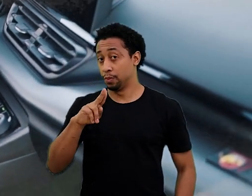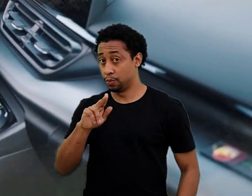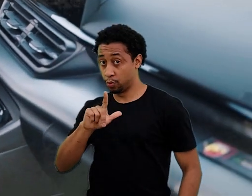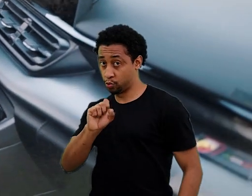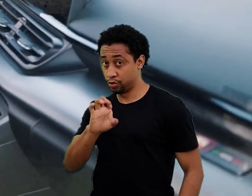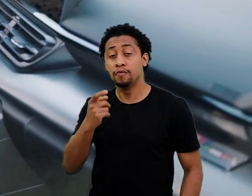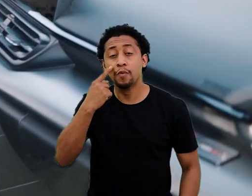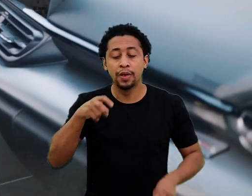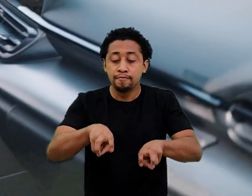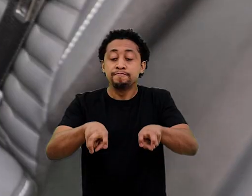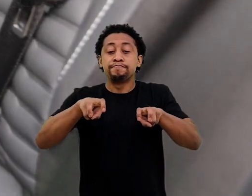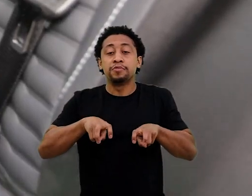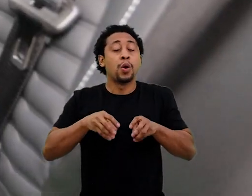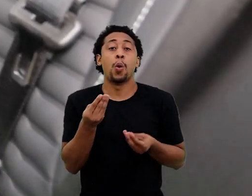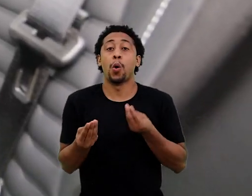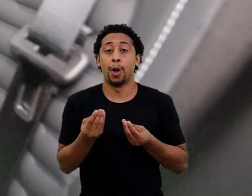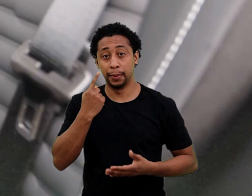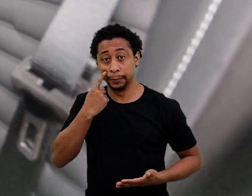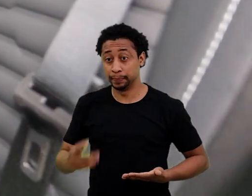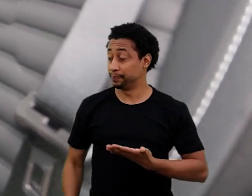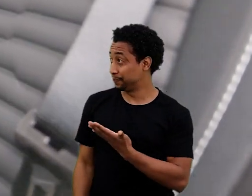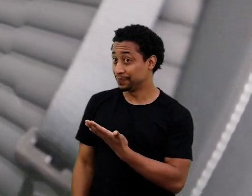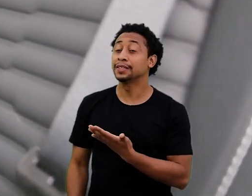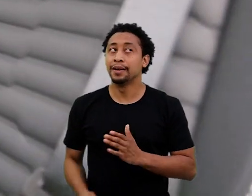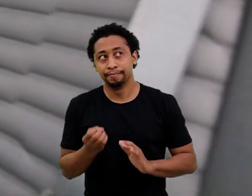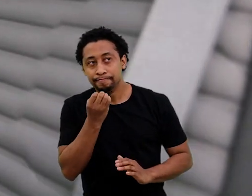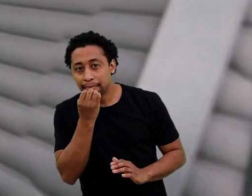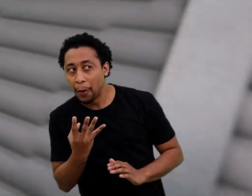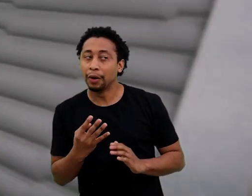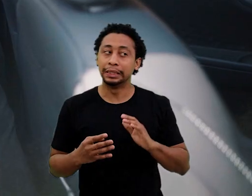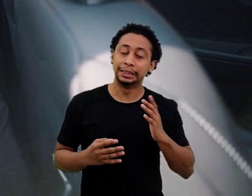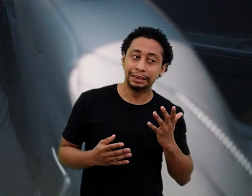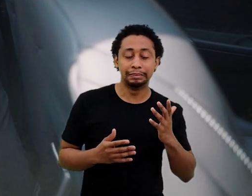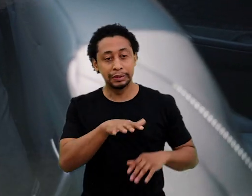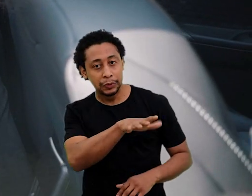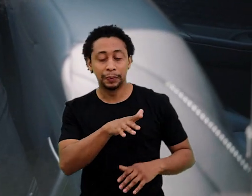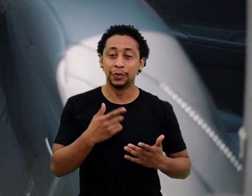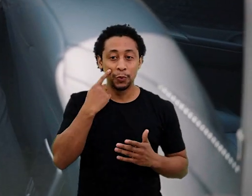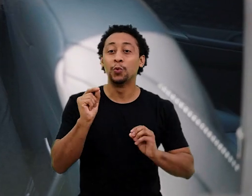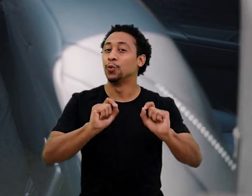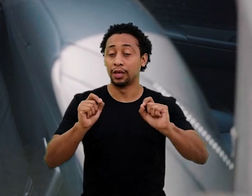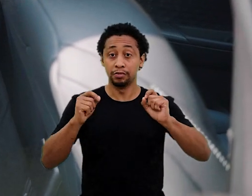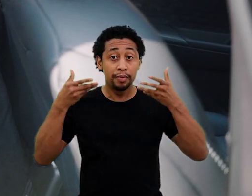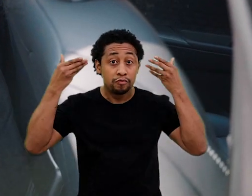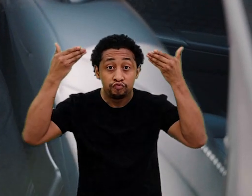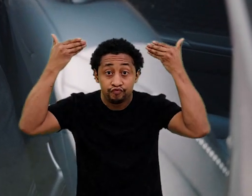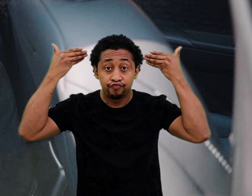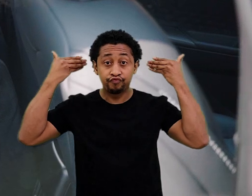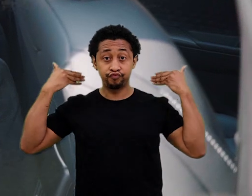olhada então o que aconteceu com o espaço traseiro. Espaço traseiro, eu tenho boas e más notícias. Boa notícia é que o encosto agora está um pouquinho